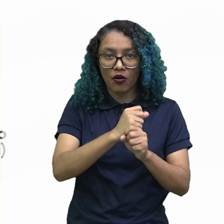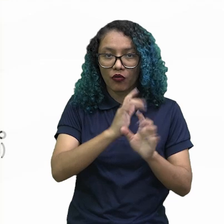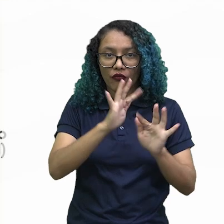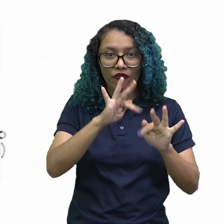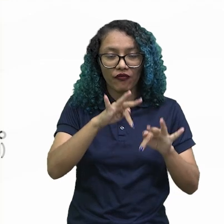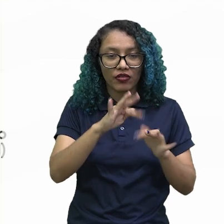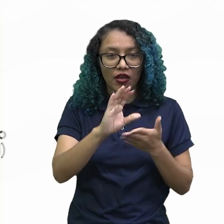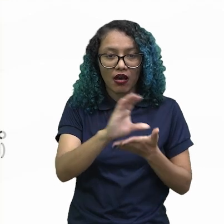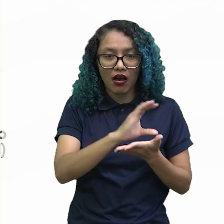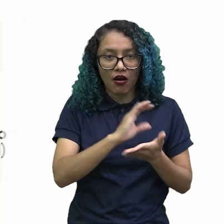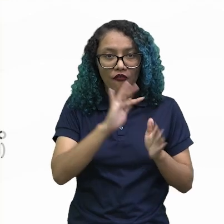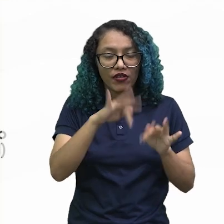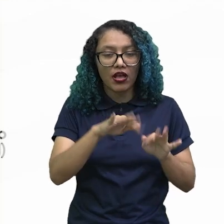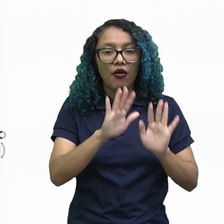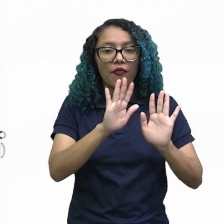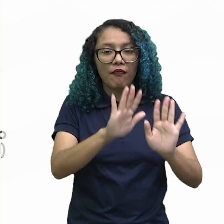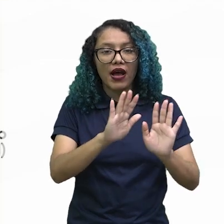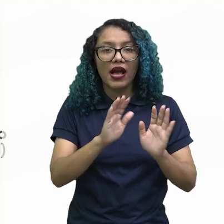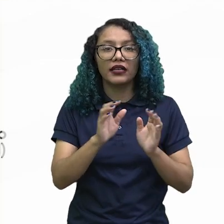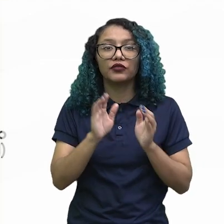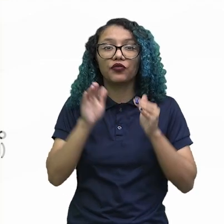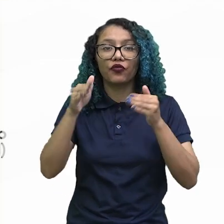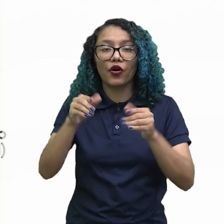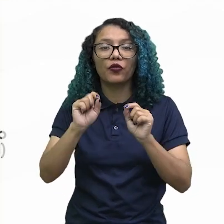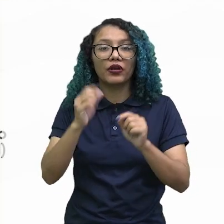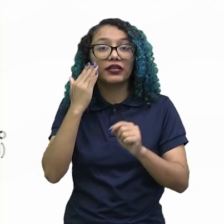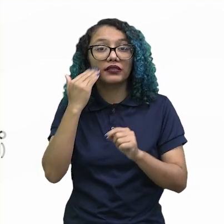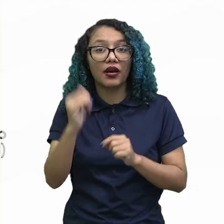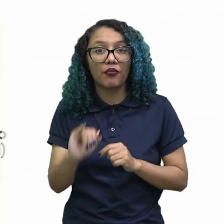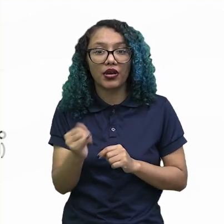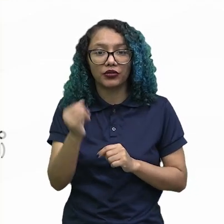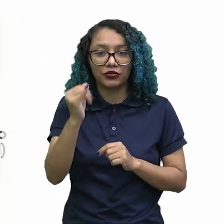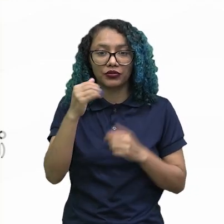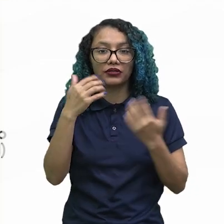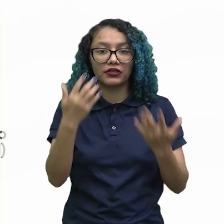quer saber somente os juros, eu vou pegar aqui